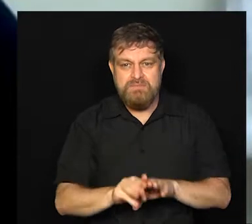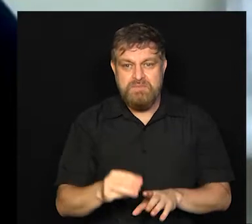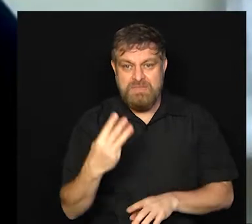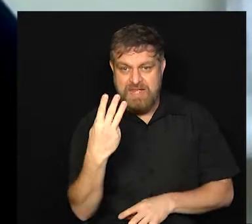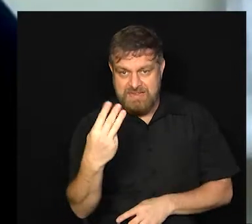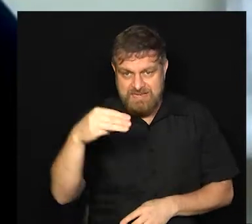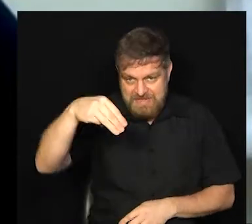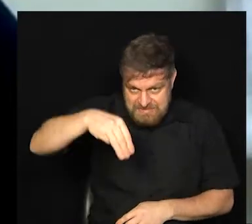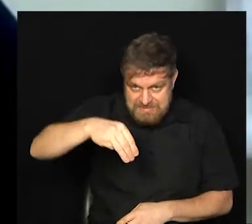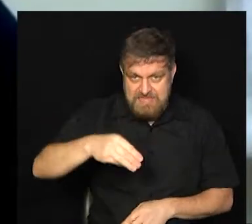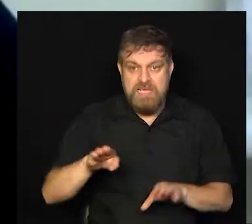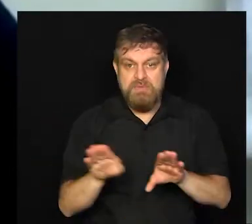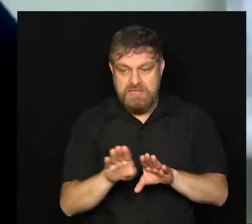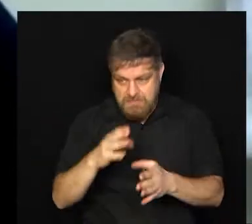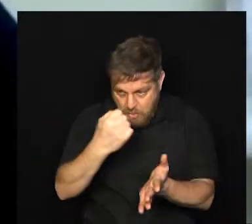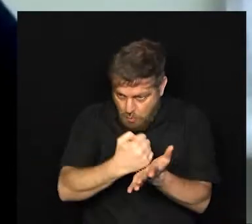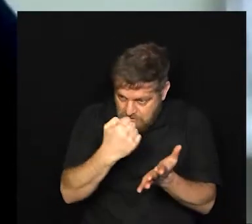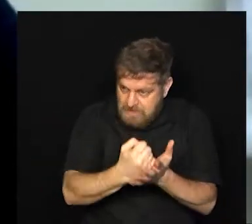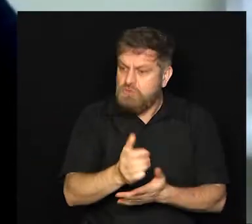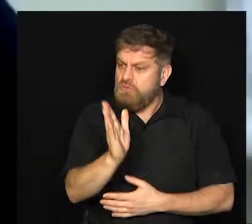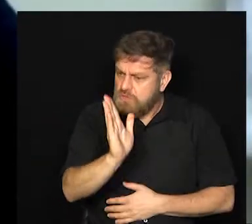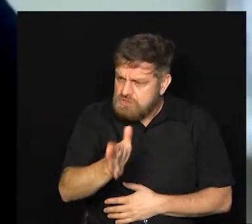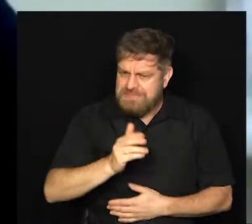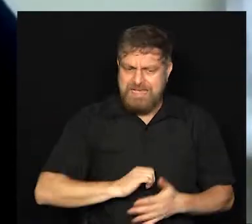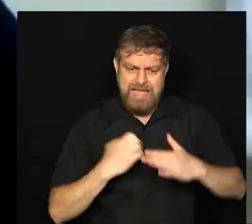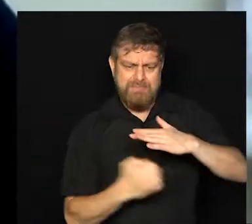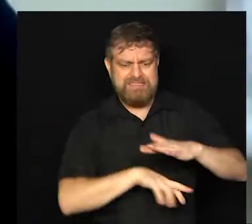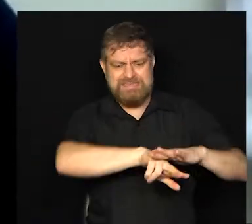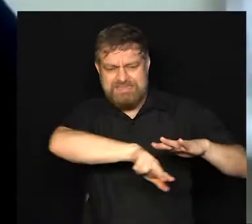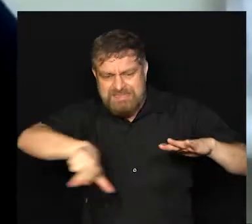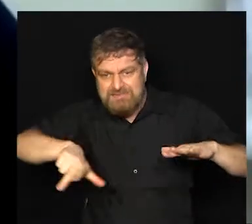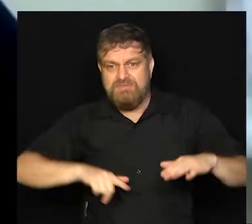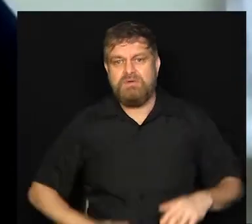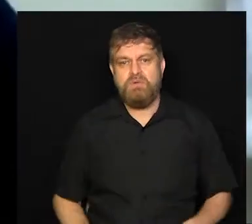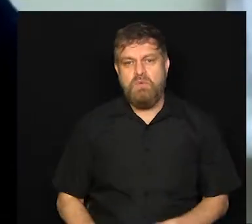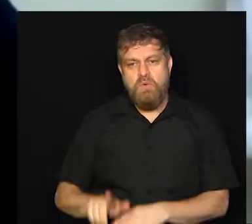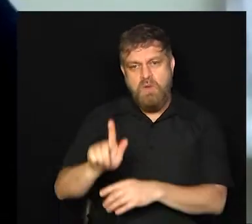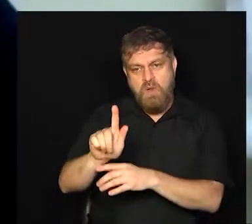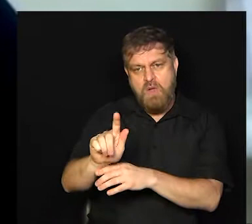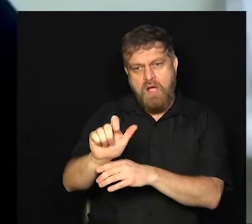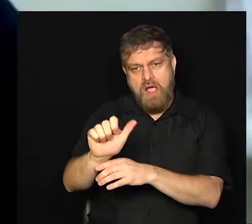já tivemos a 3M contratando aqui, o Shopping Galeria,